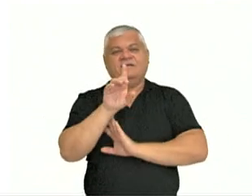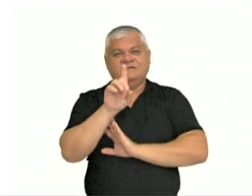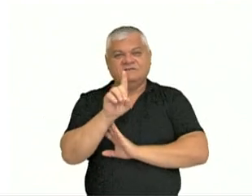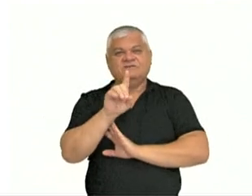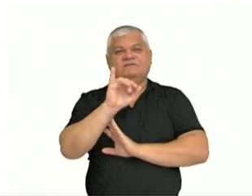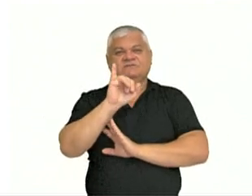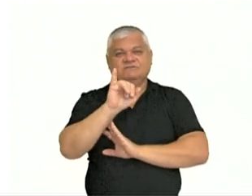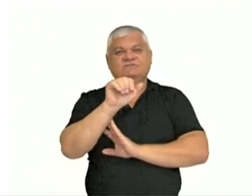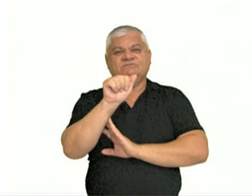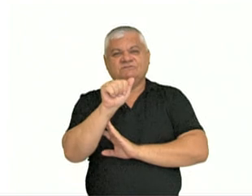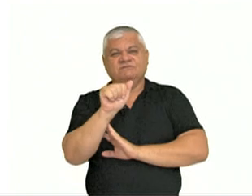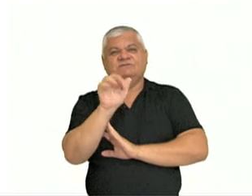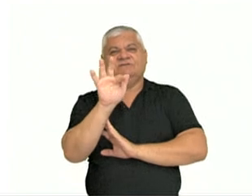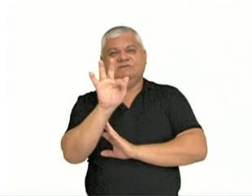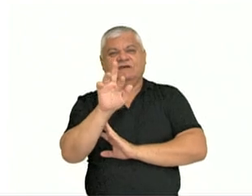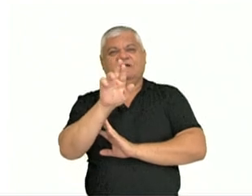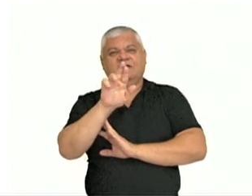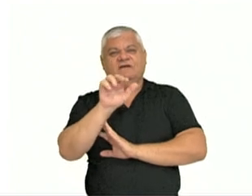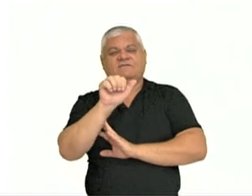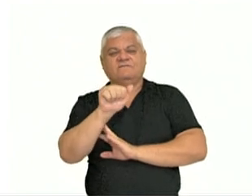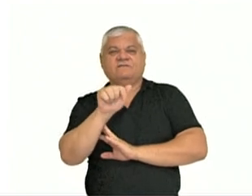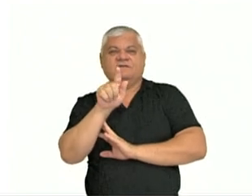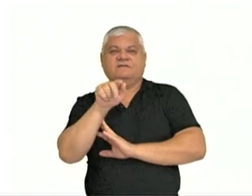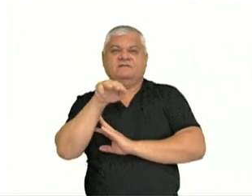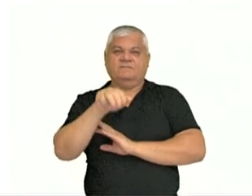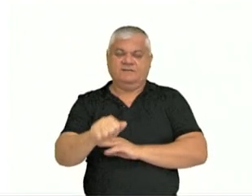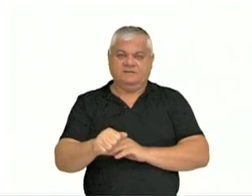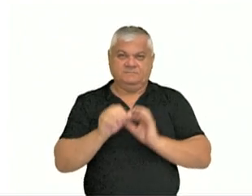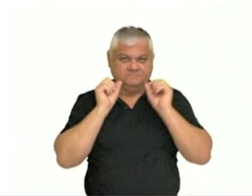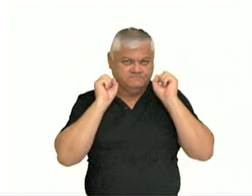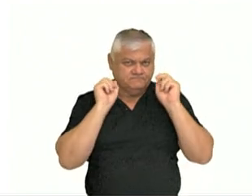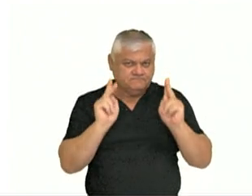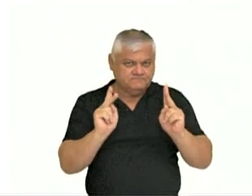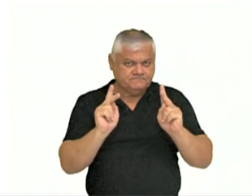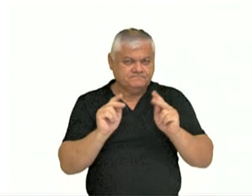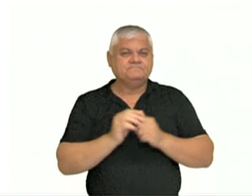respiratórios, chamado de diafragma, ok?